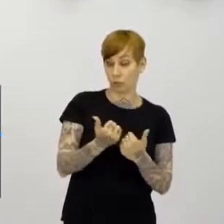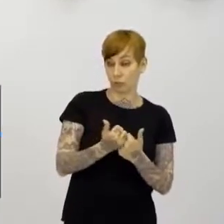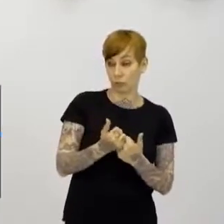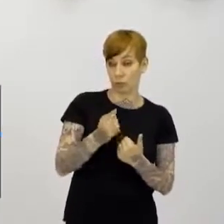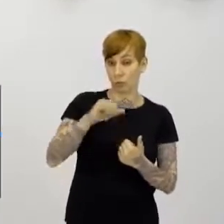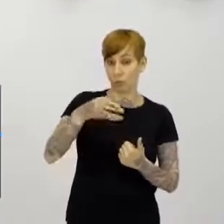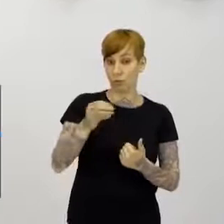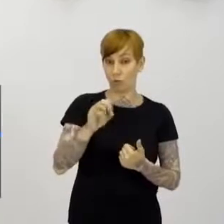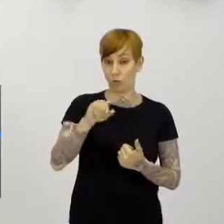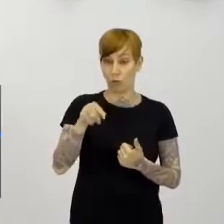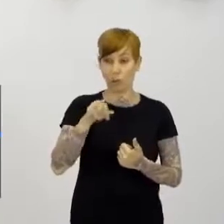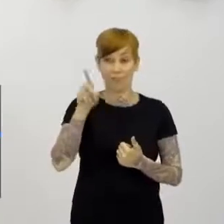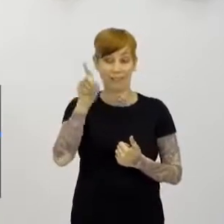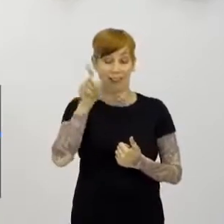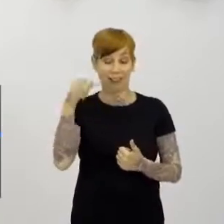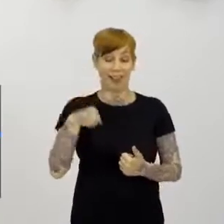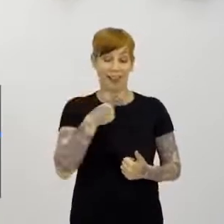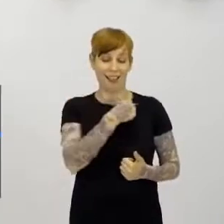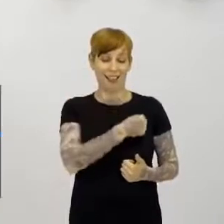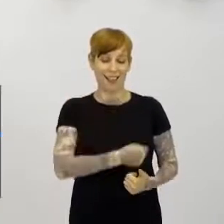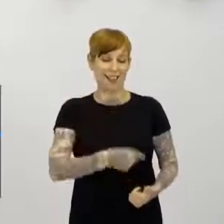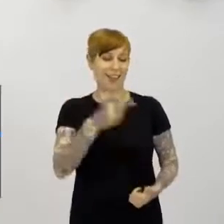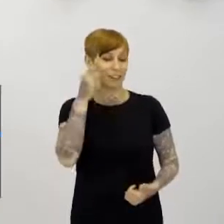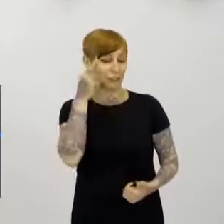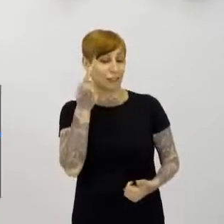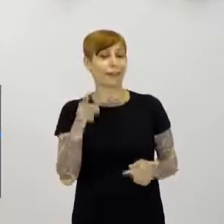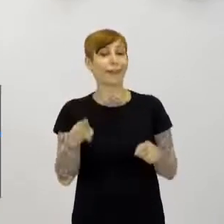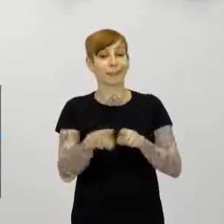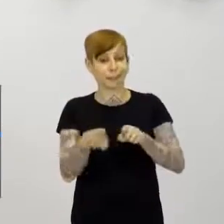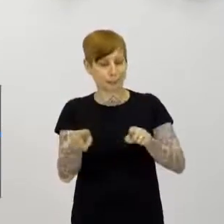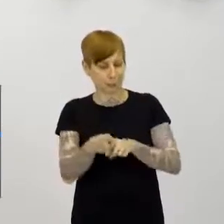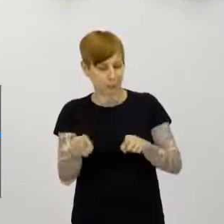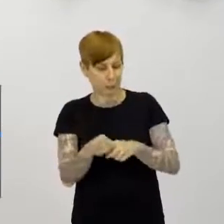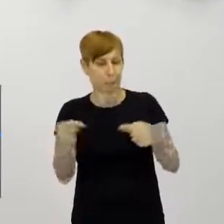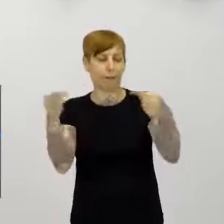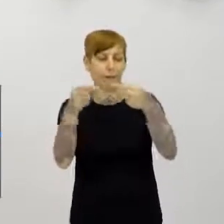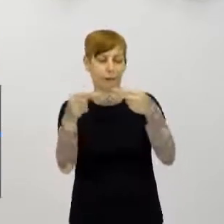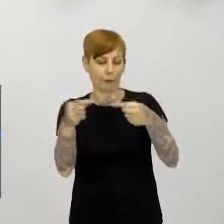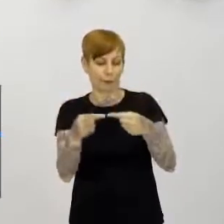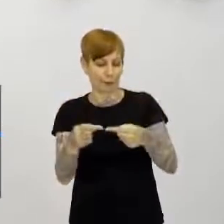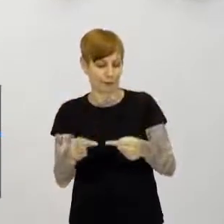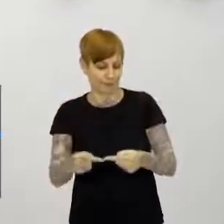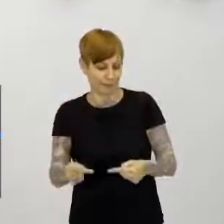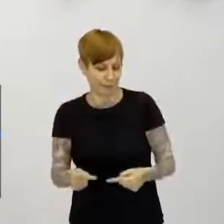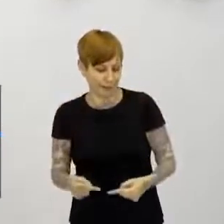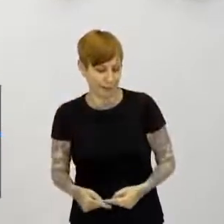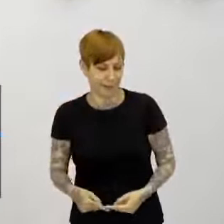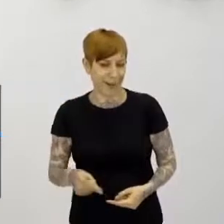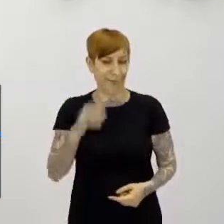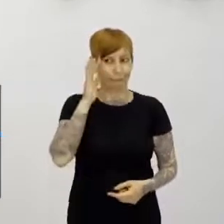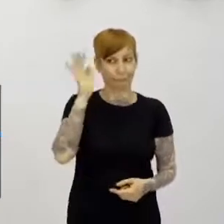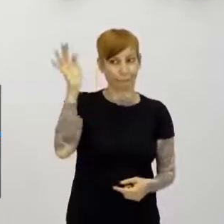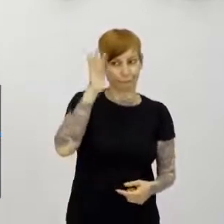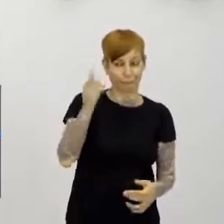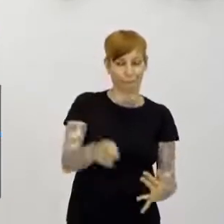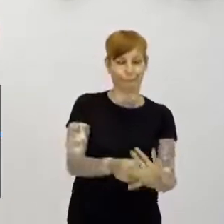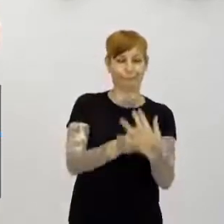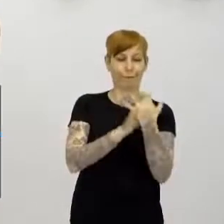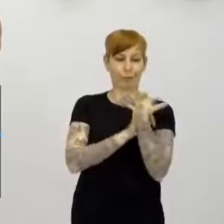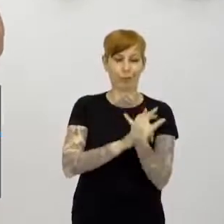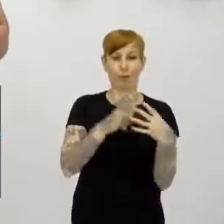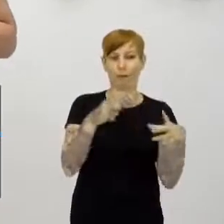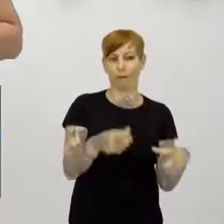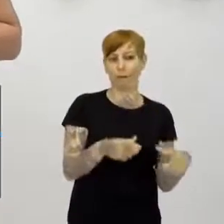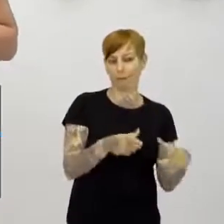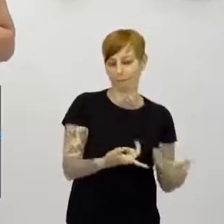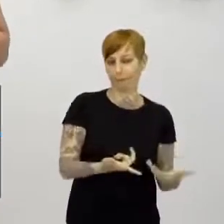China. Olha que situação. China alinhada ali com o polo comunista, né? E aí isso vai causar